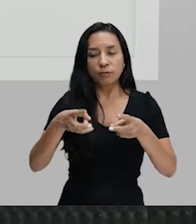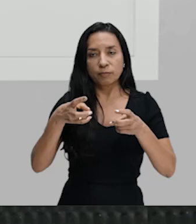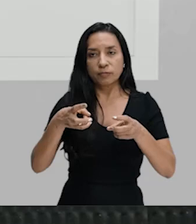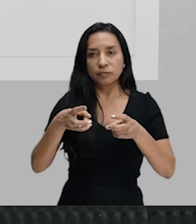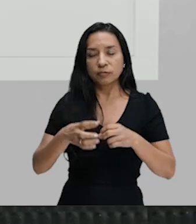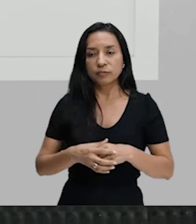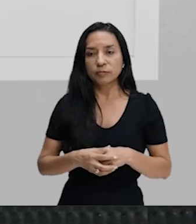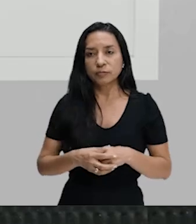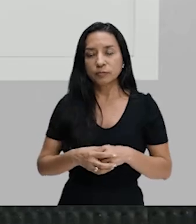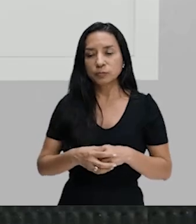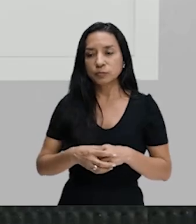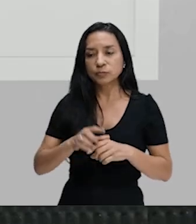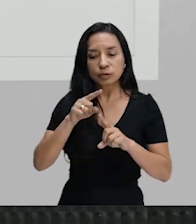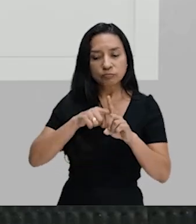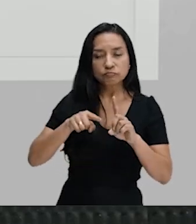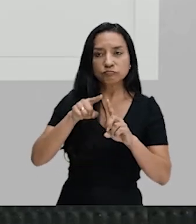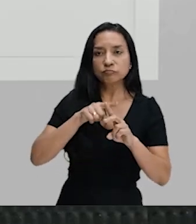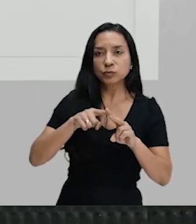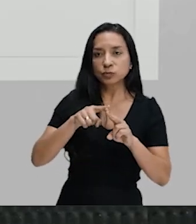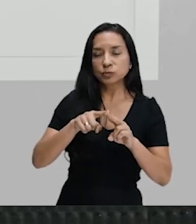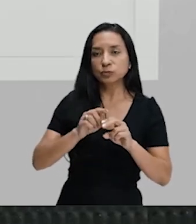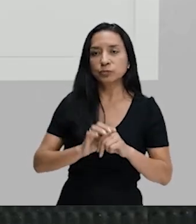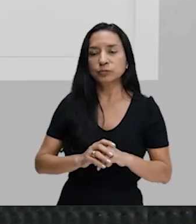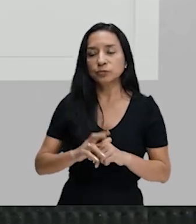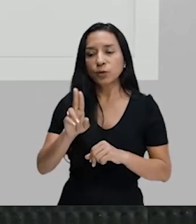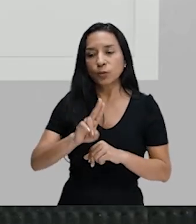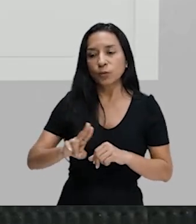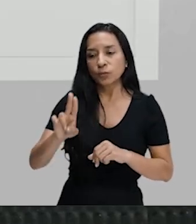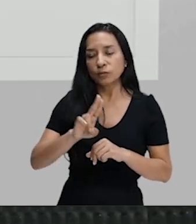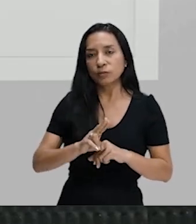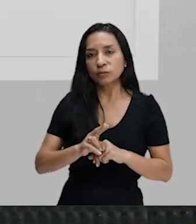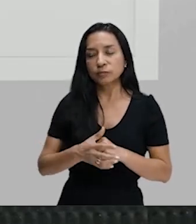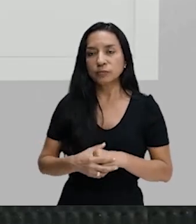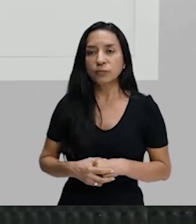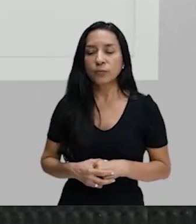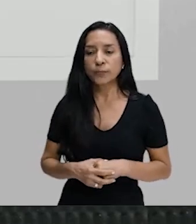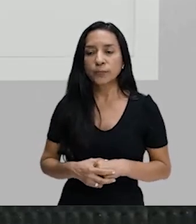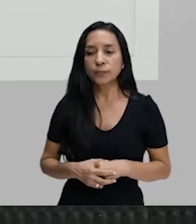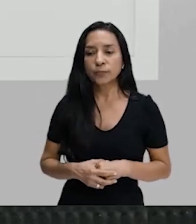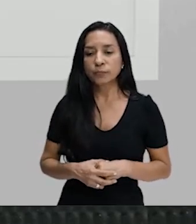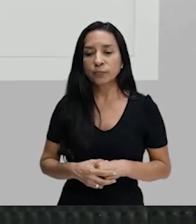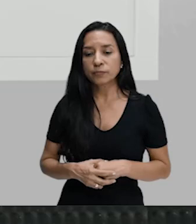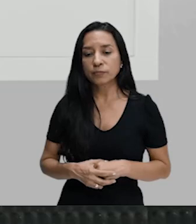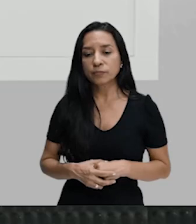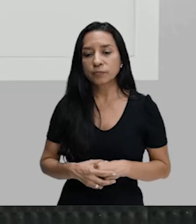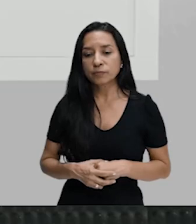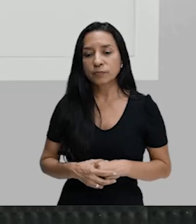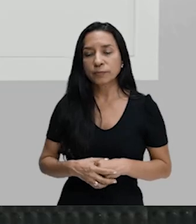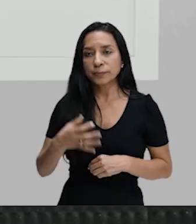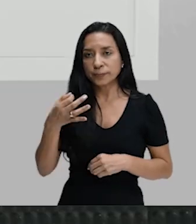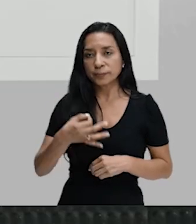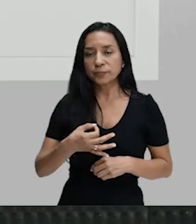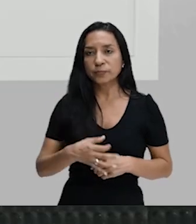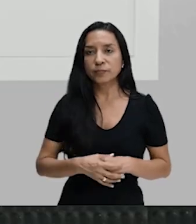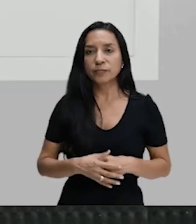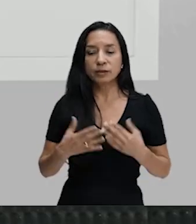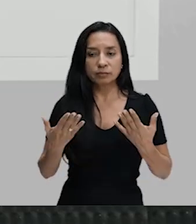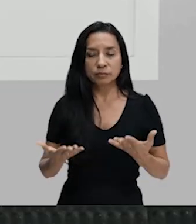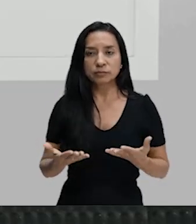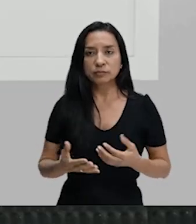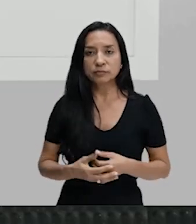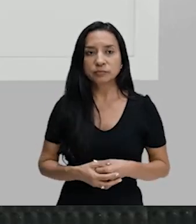corpo dessa bomba lá que você está utilizando para encher o pneu ou a bomba, tá certo?